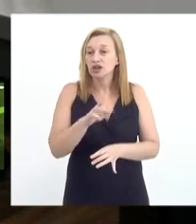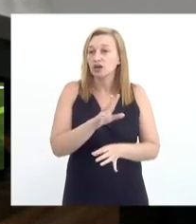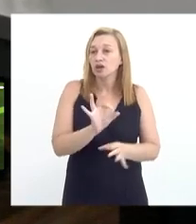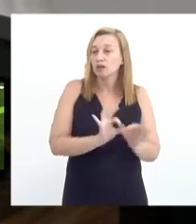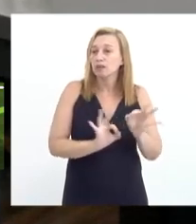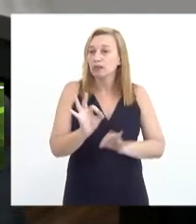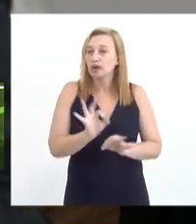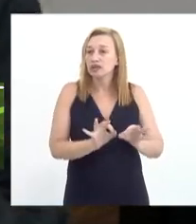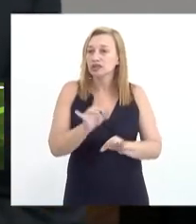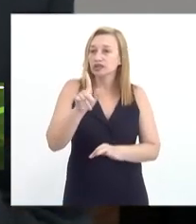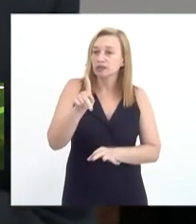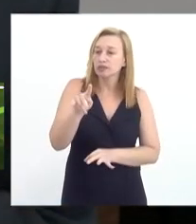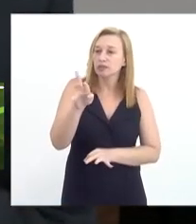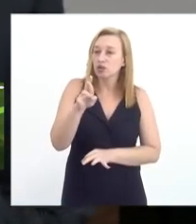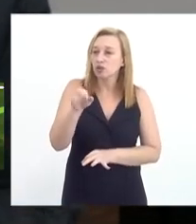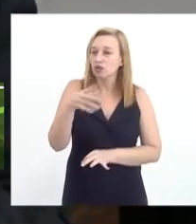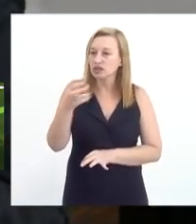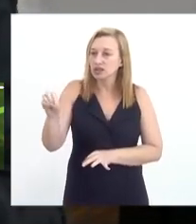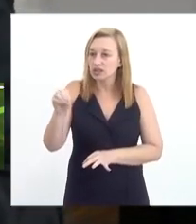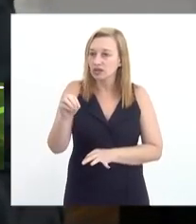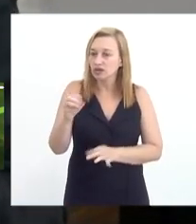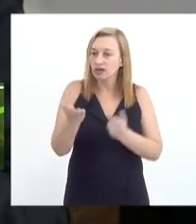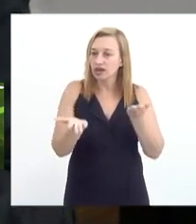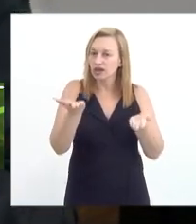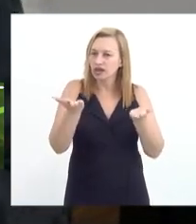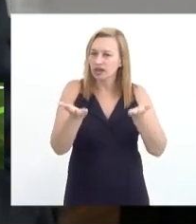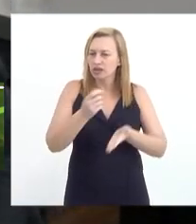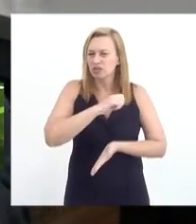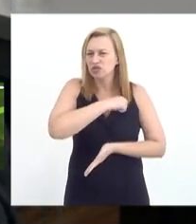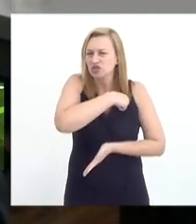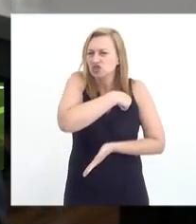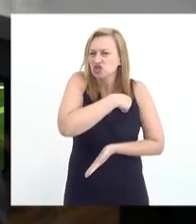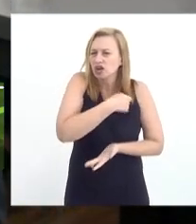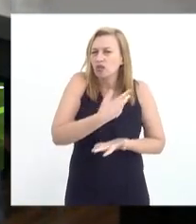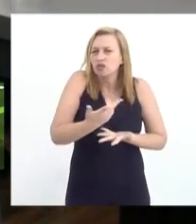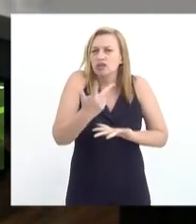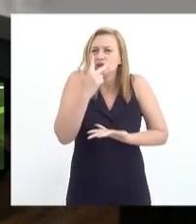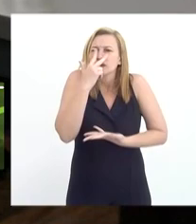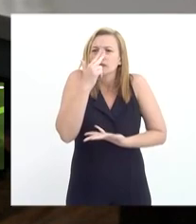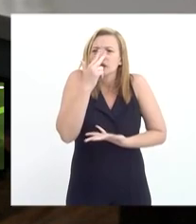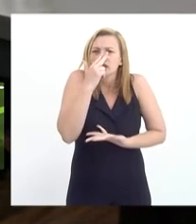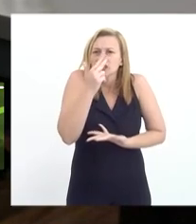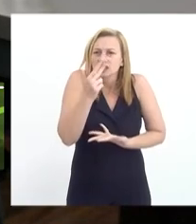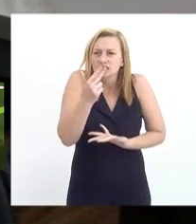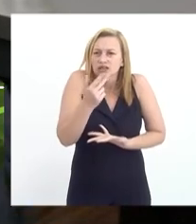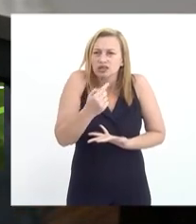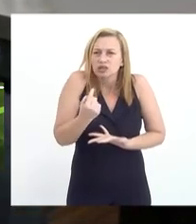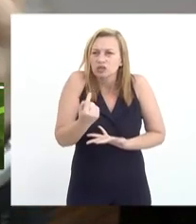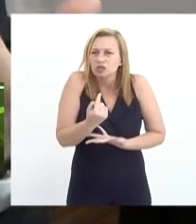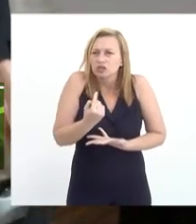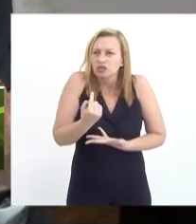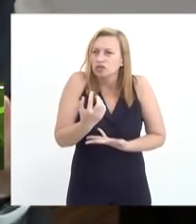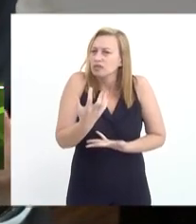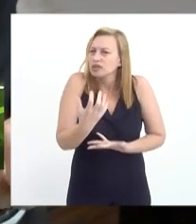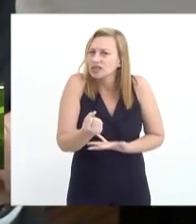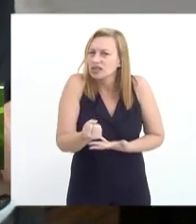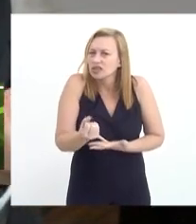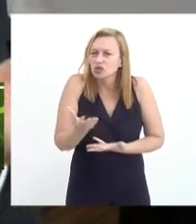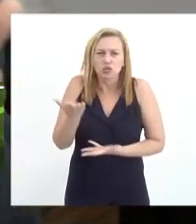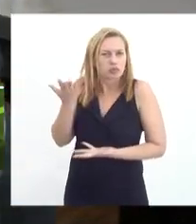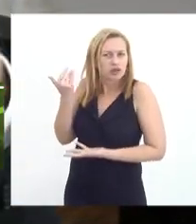promoção Do equilíbrio fiscal Então fica aparecendo Que a gente está aderindo Ao anterior